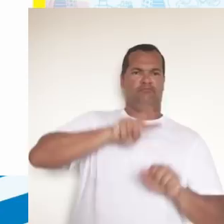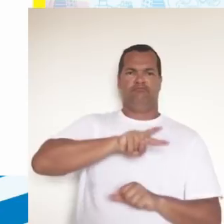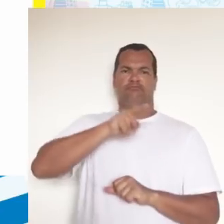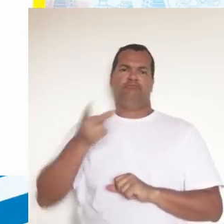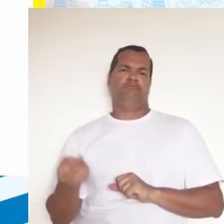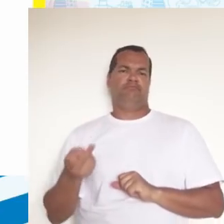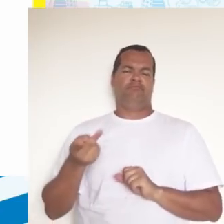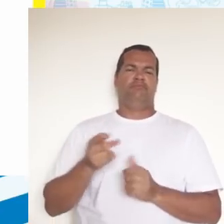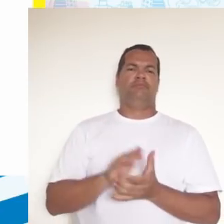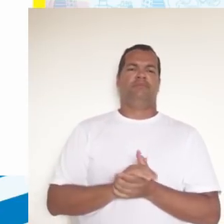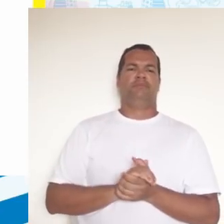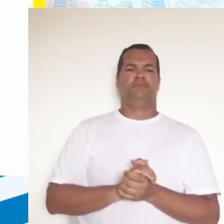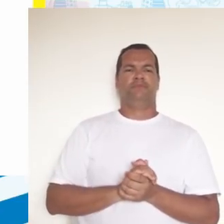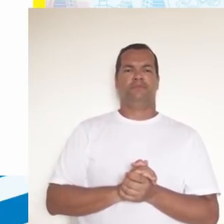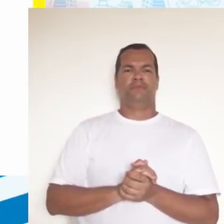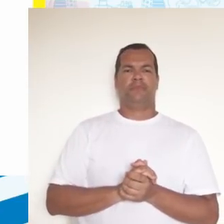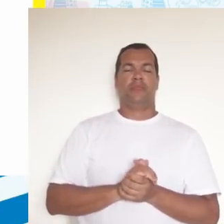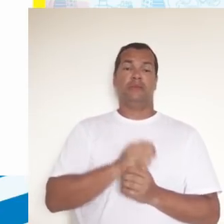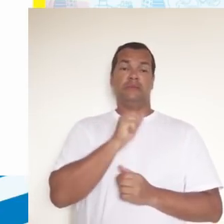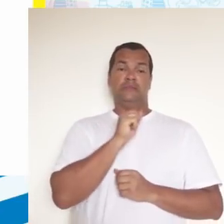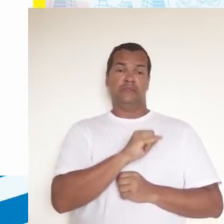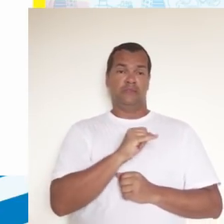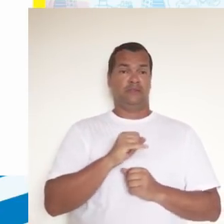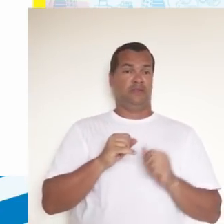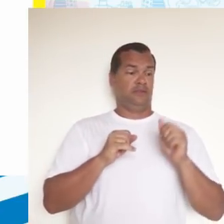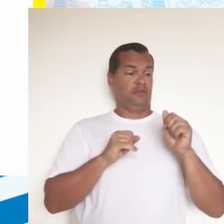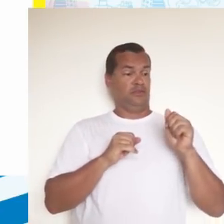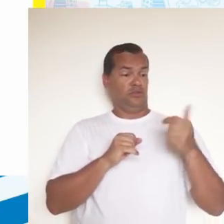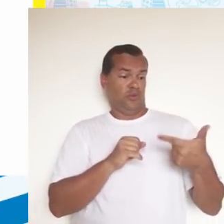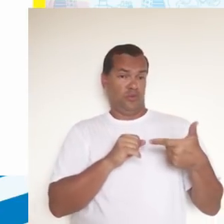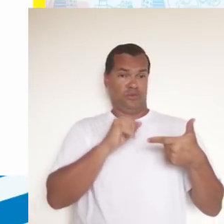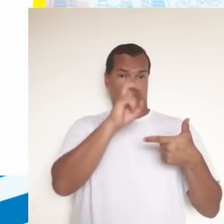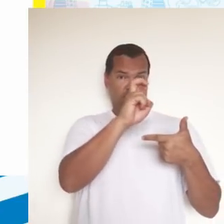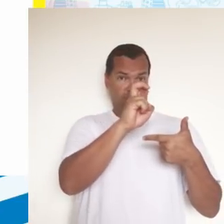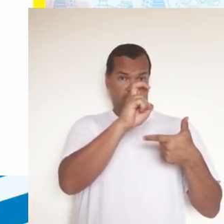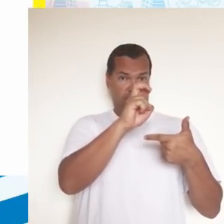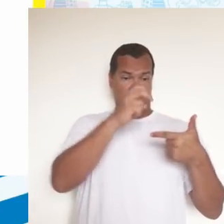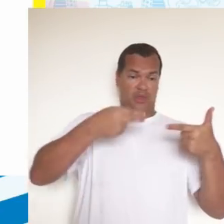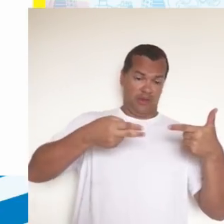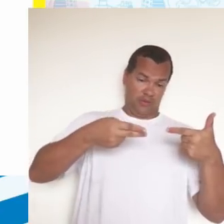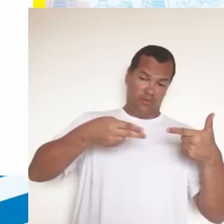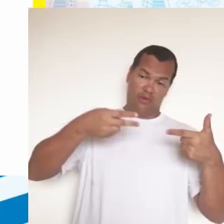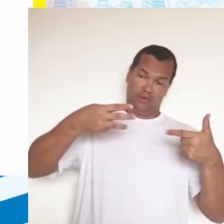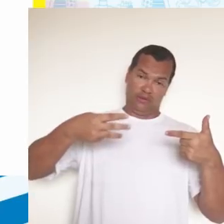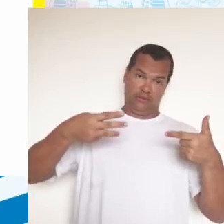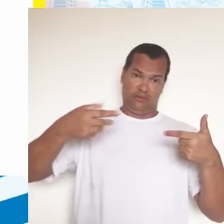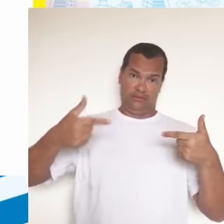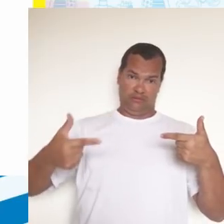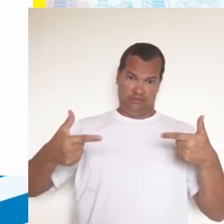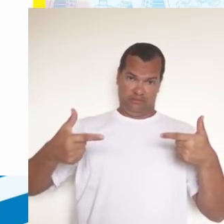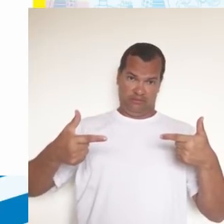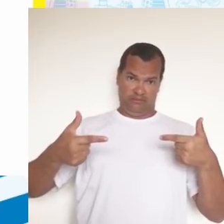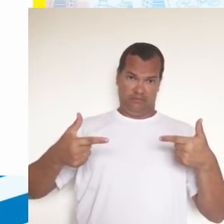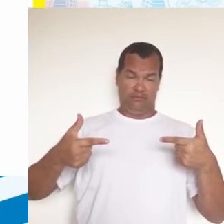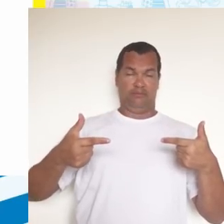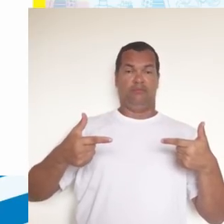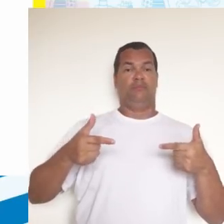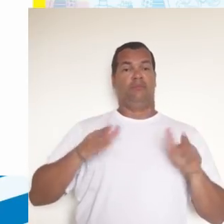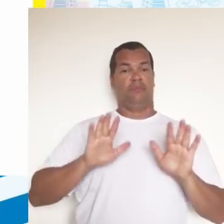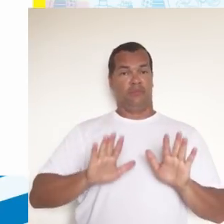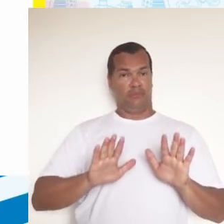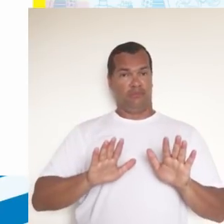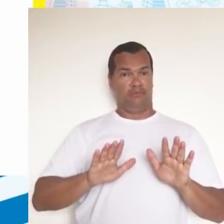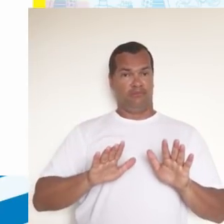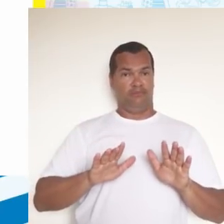da potenciação. Se, por um lado, 2 elevado à quinta é 32,